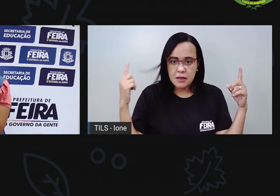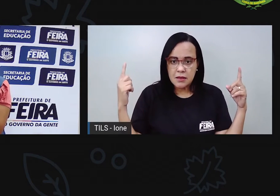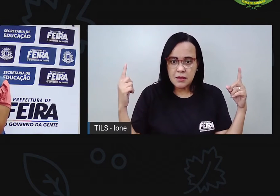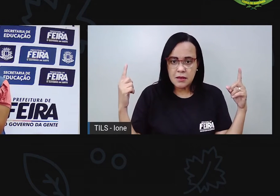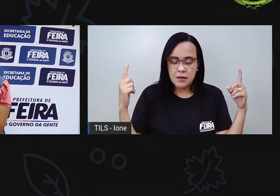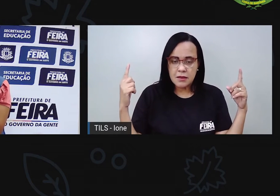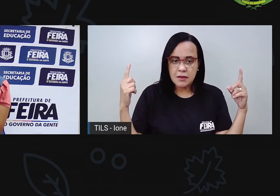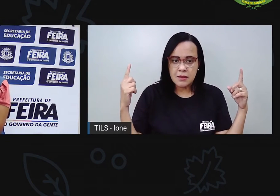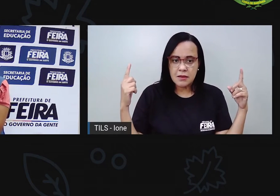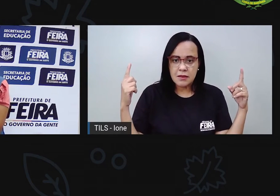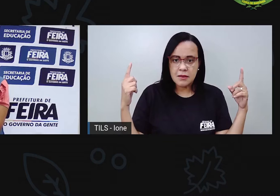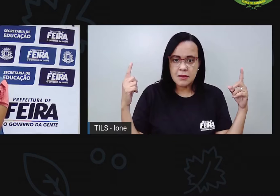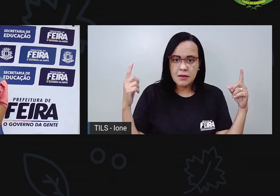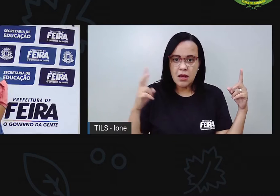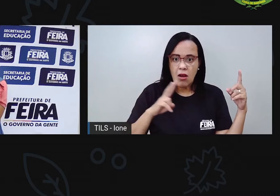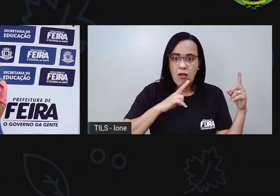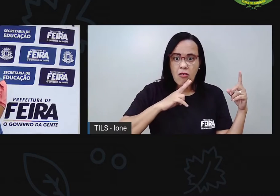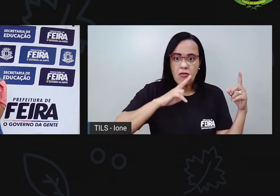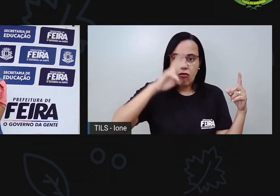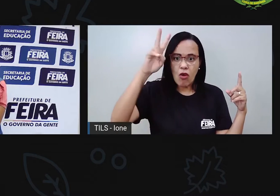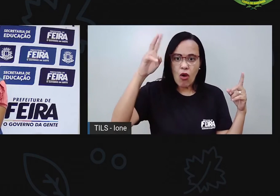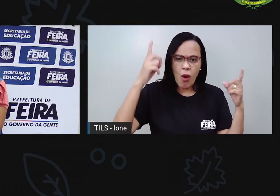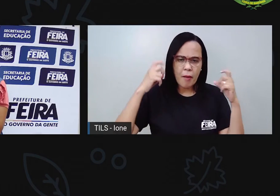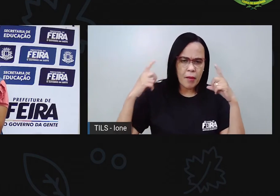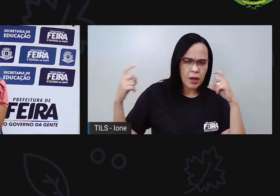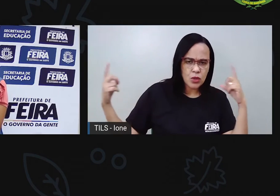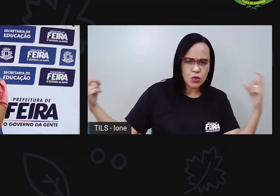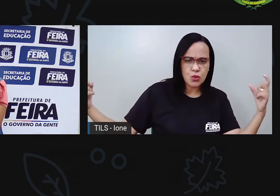que eu tô ficando mais forte